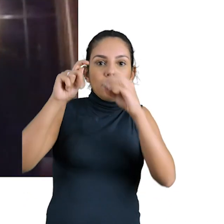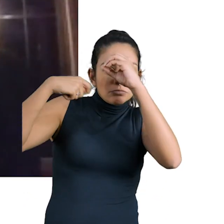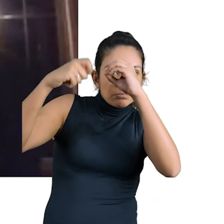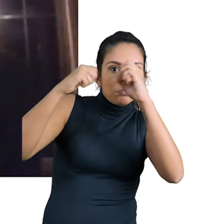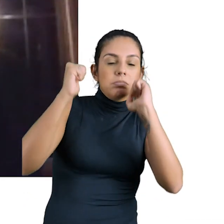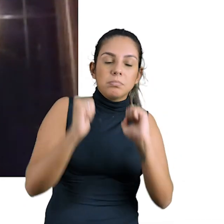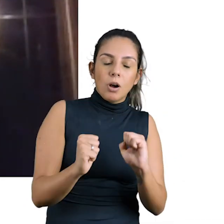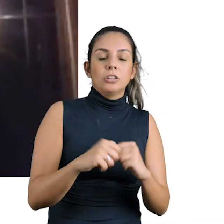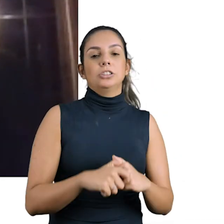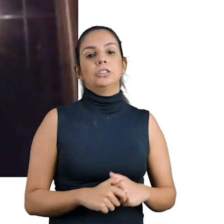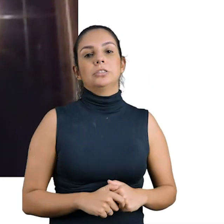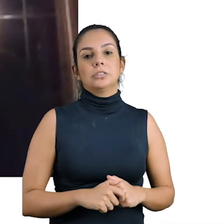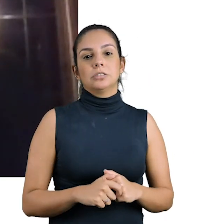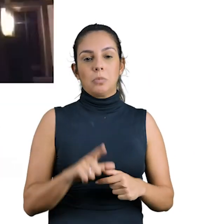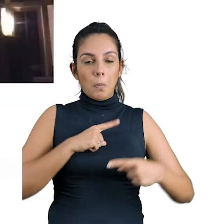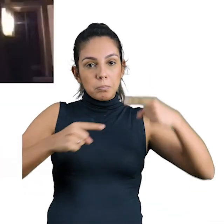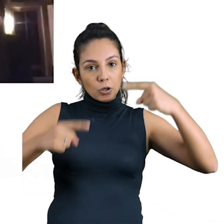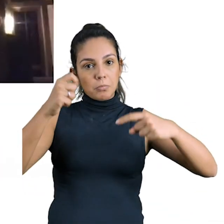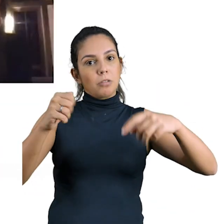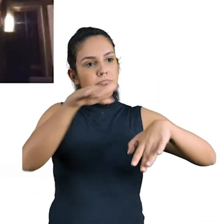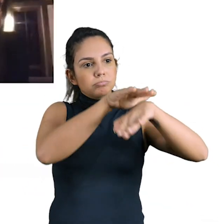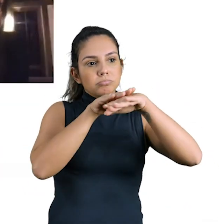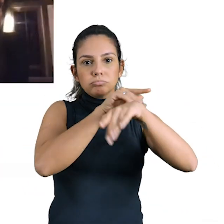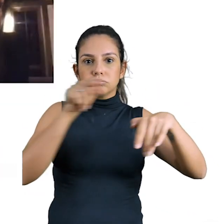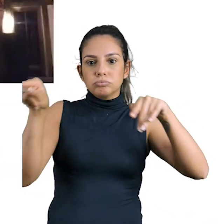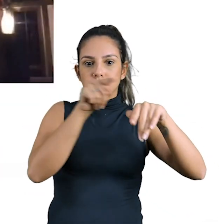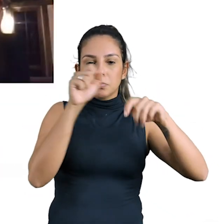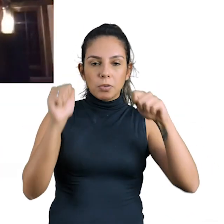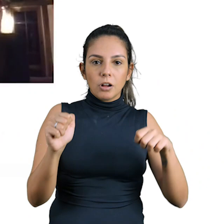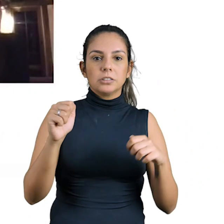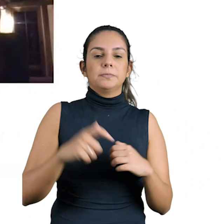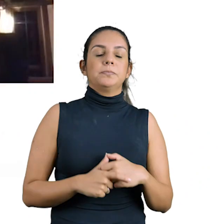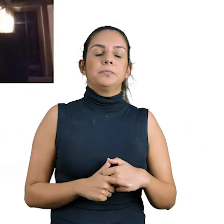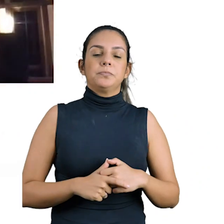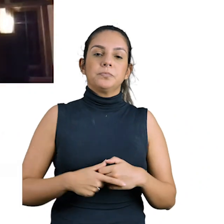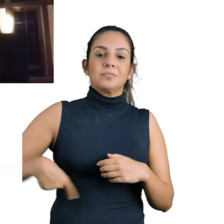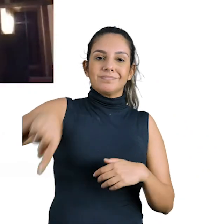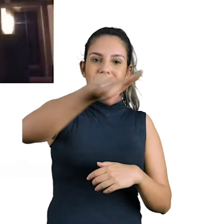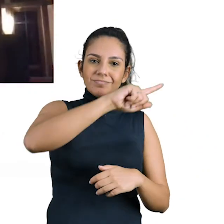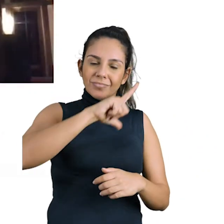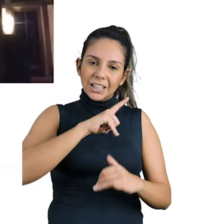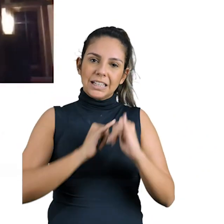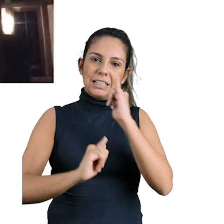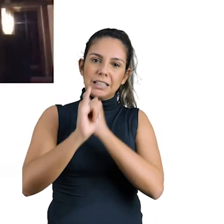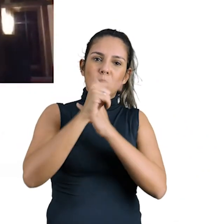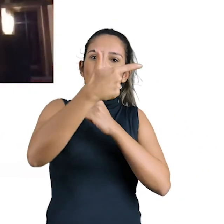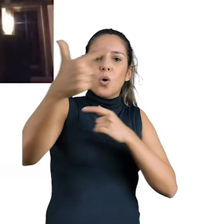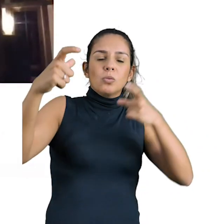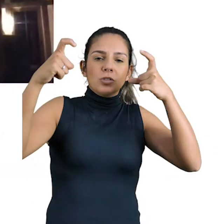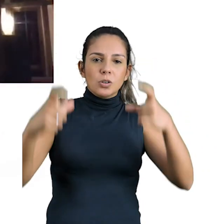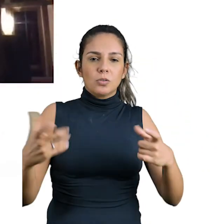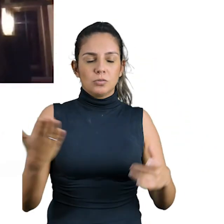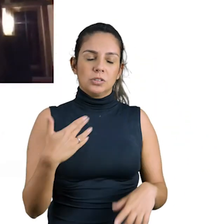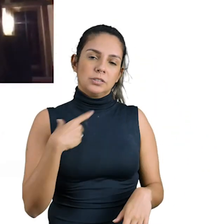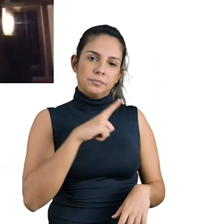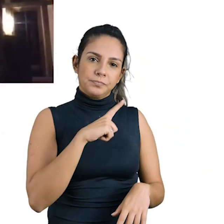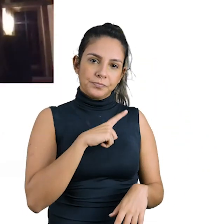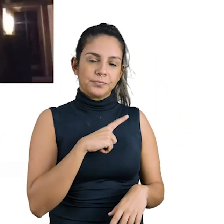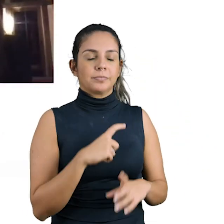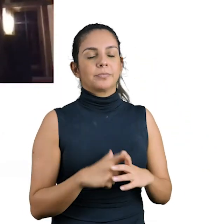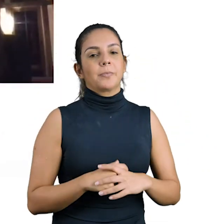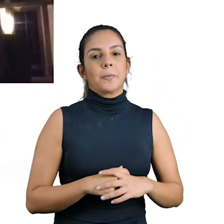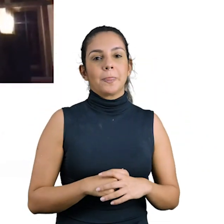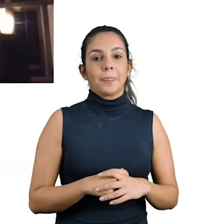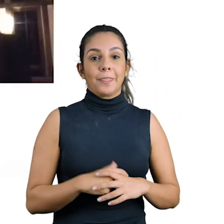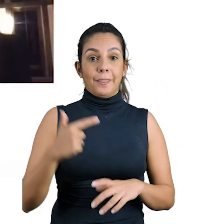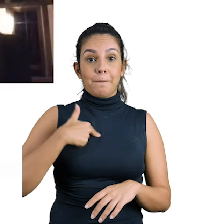nós estamos fazendo aqui, né? Pode ser que a gente possa, que seja possível transformar o ambiente das redes numa